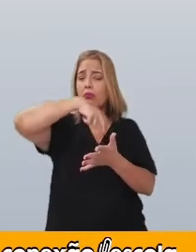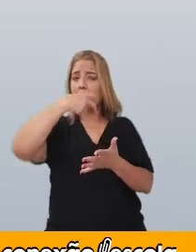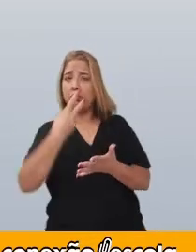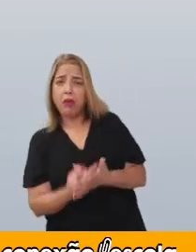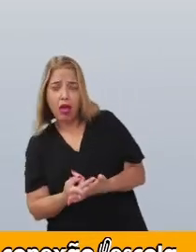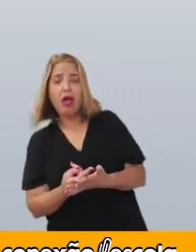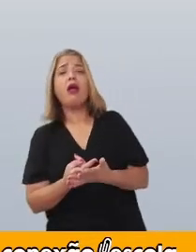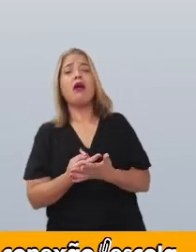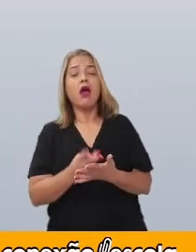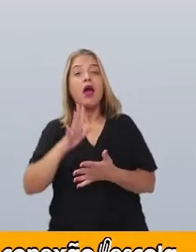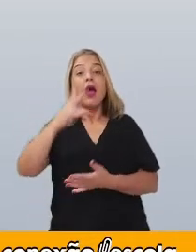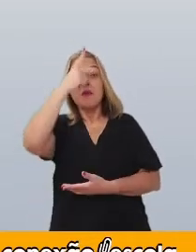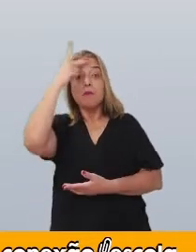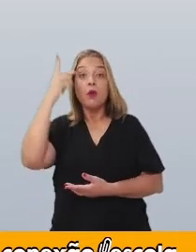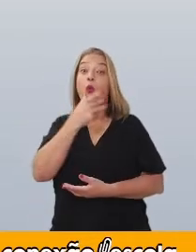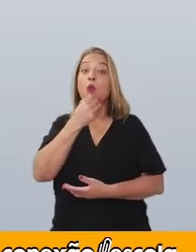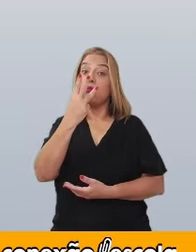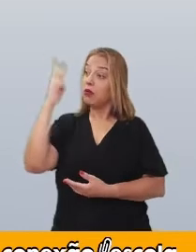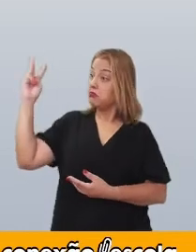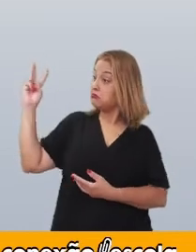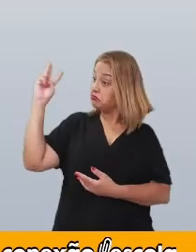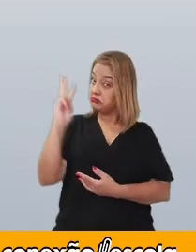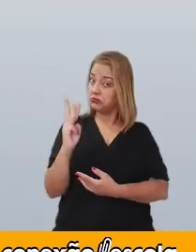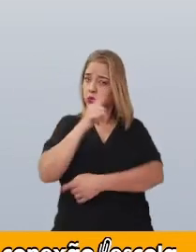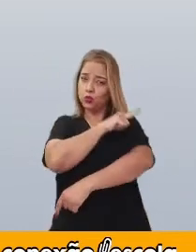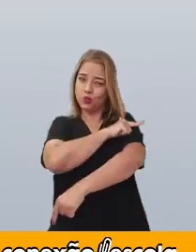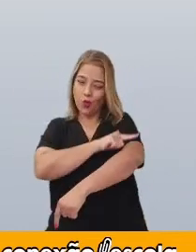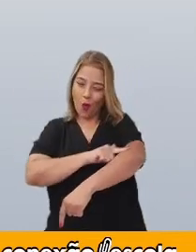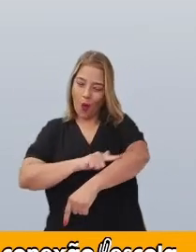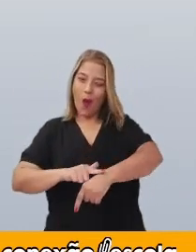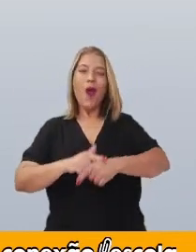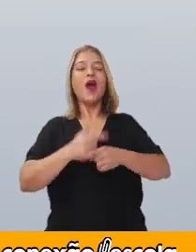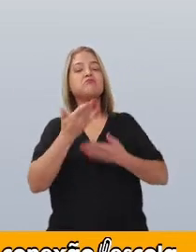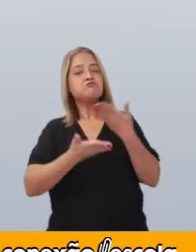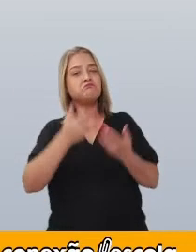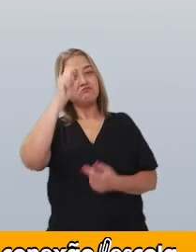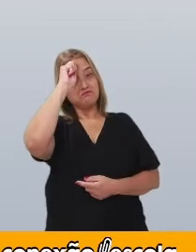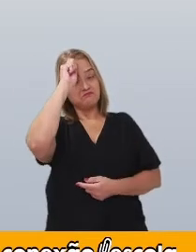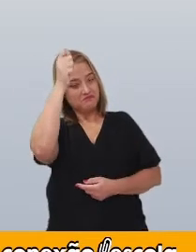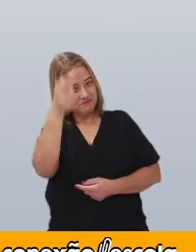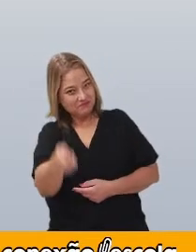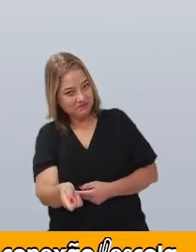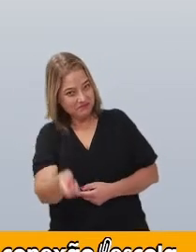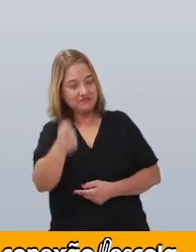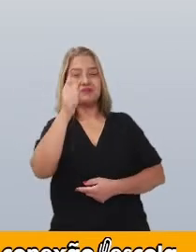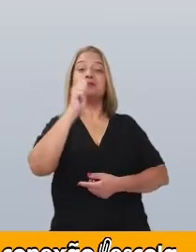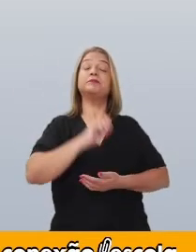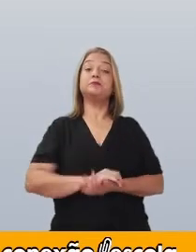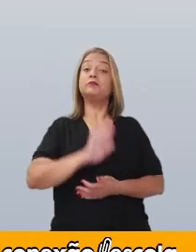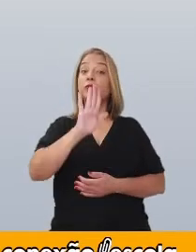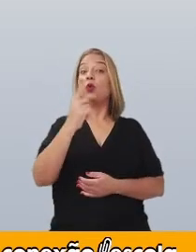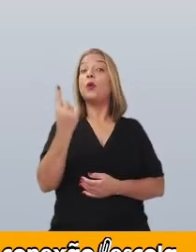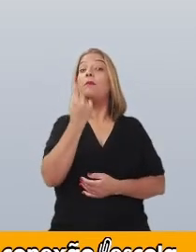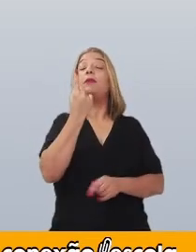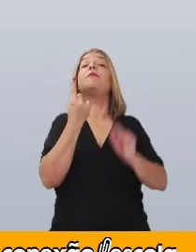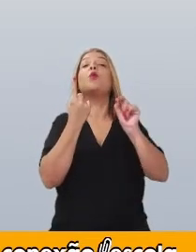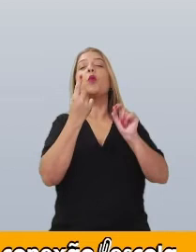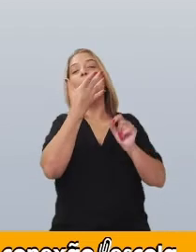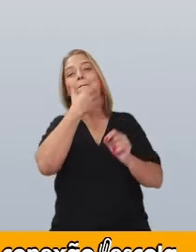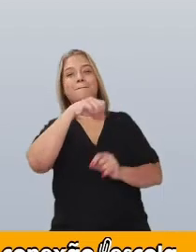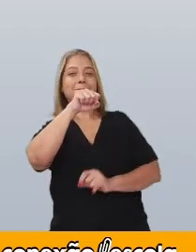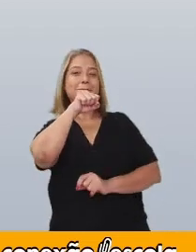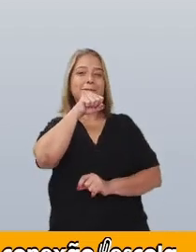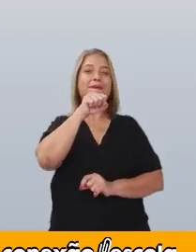chão. Acudiram 3 cavalheiros, todos 3 chapéu na mão. O primeiro foi seu